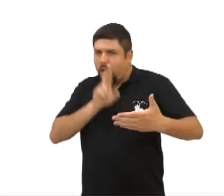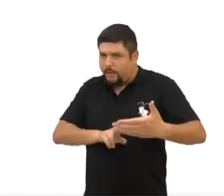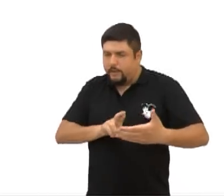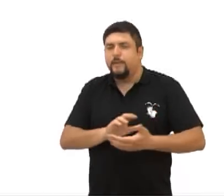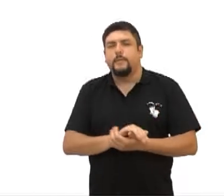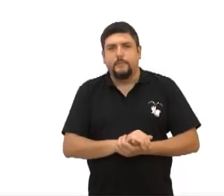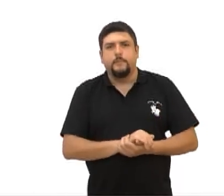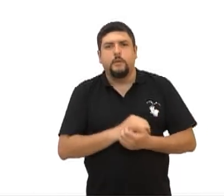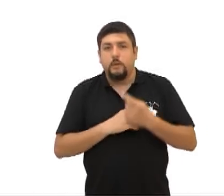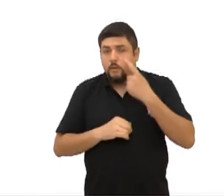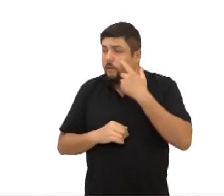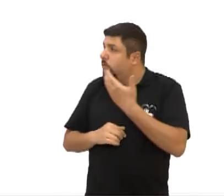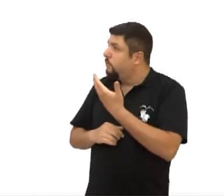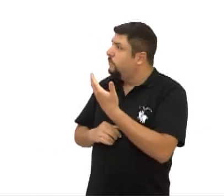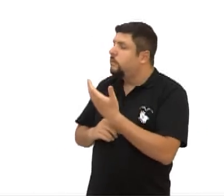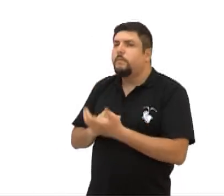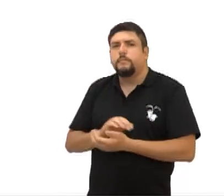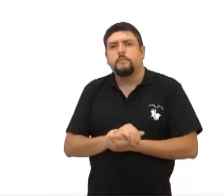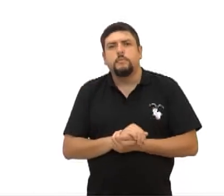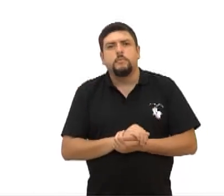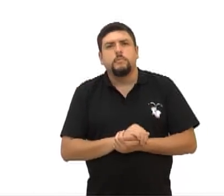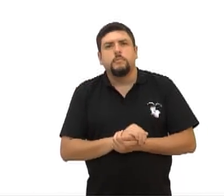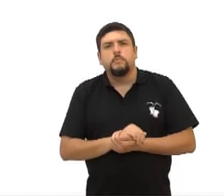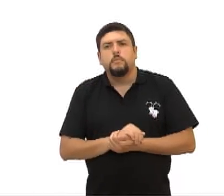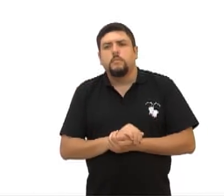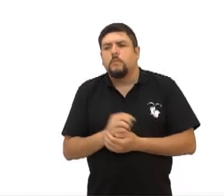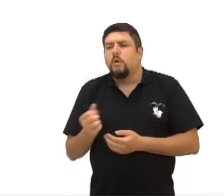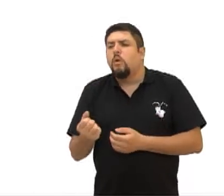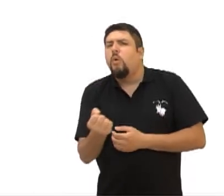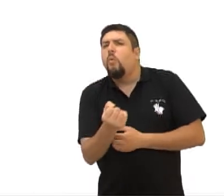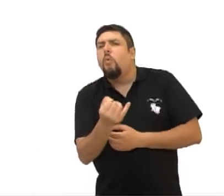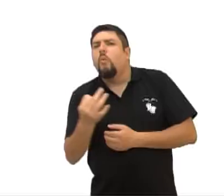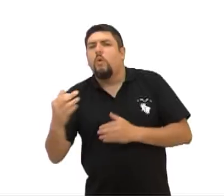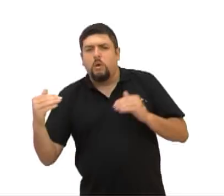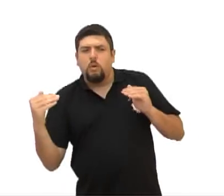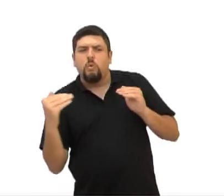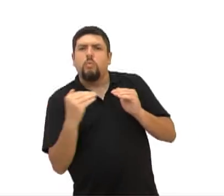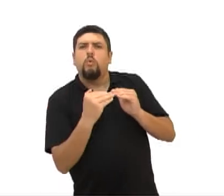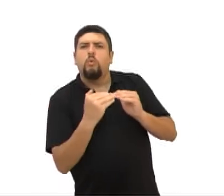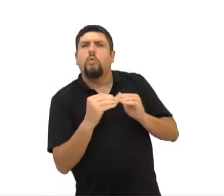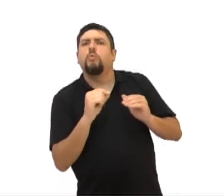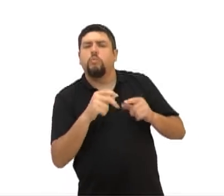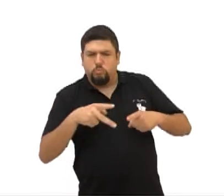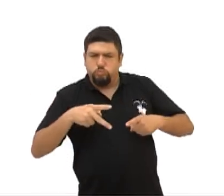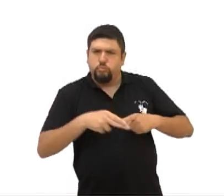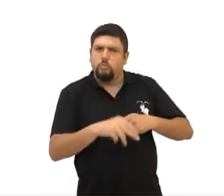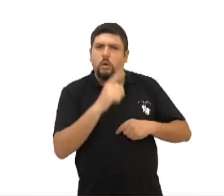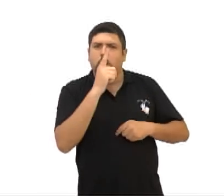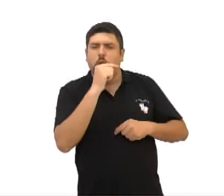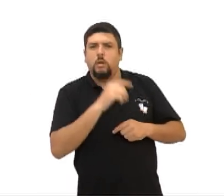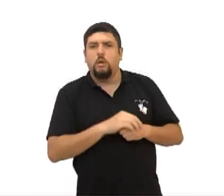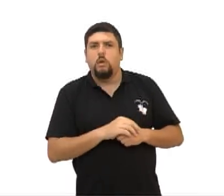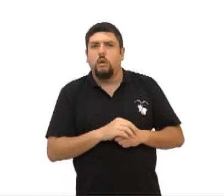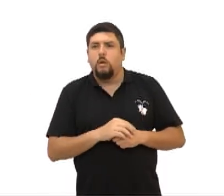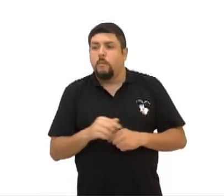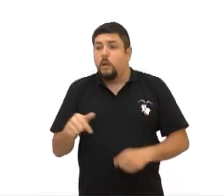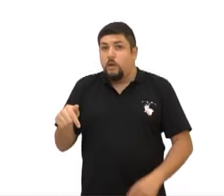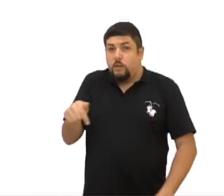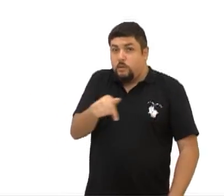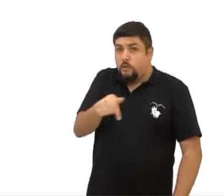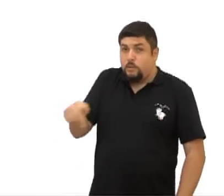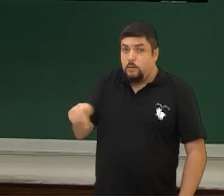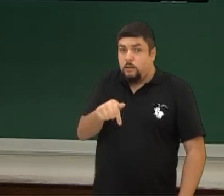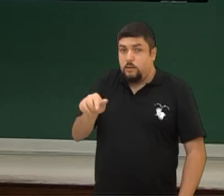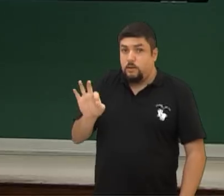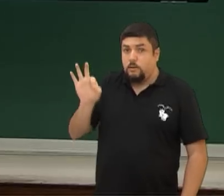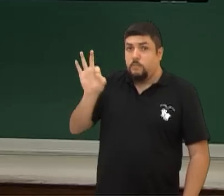gráfico. É a favor do racionamento. Então olha lá, 77% responderam que sim, que são